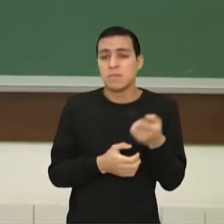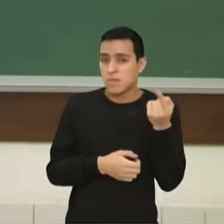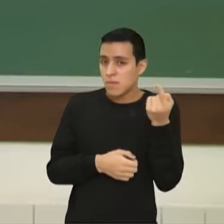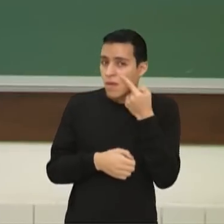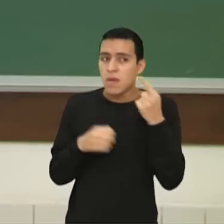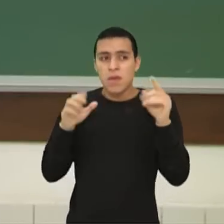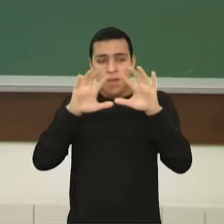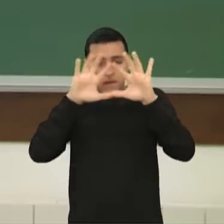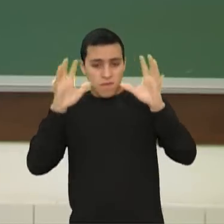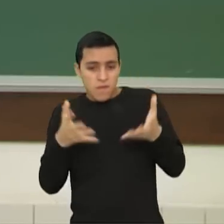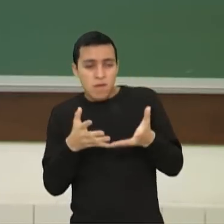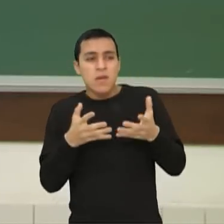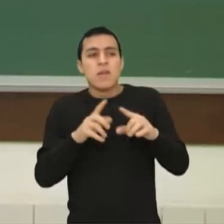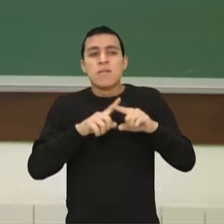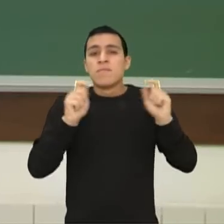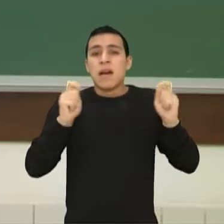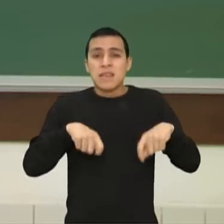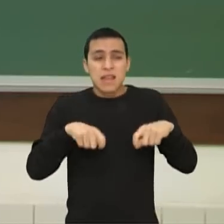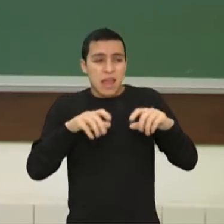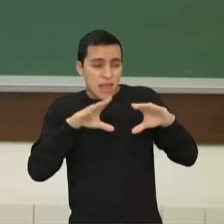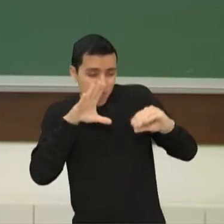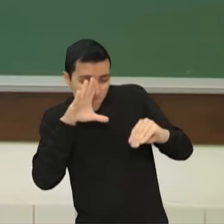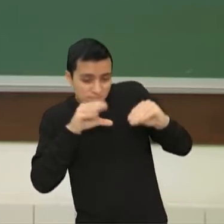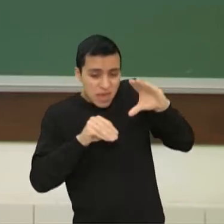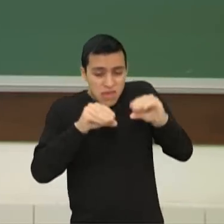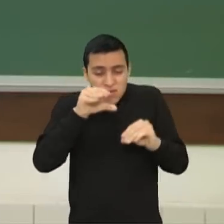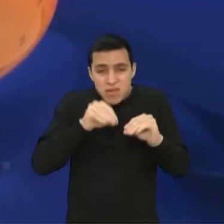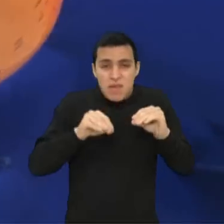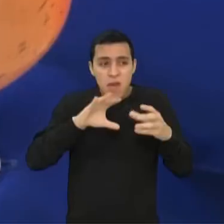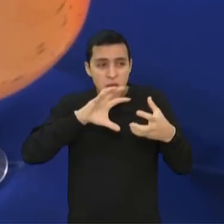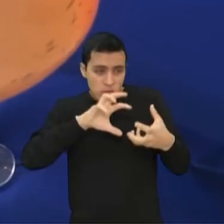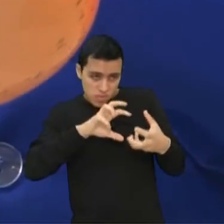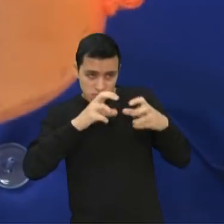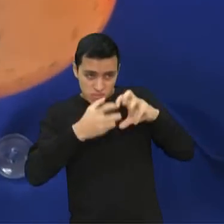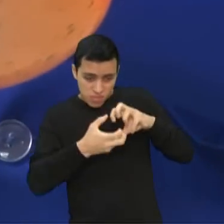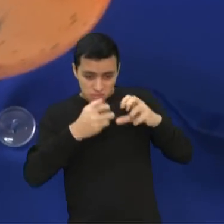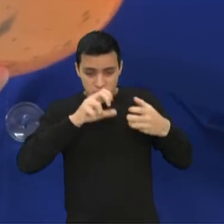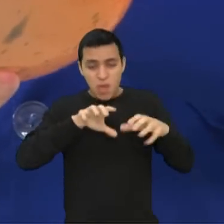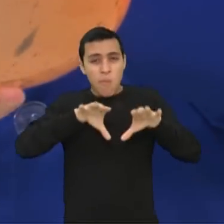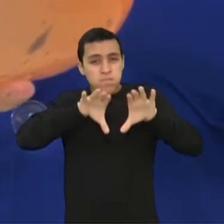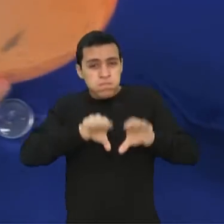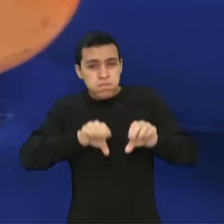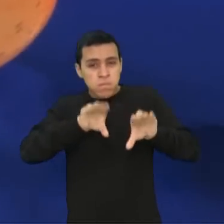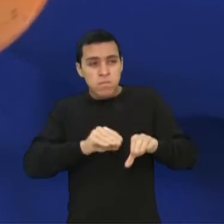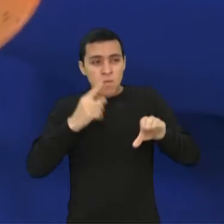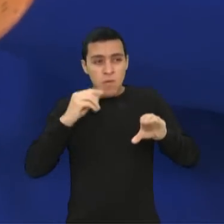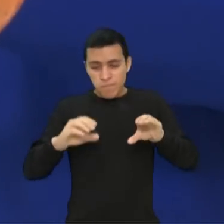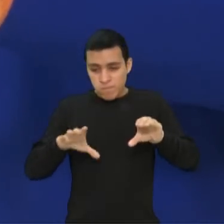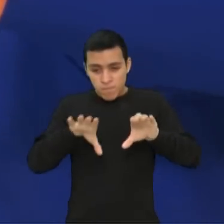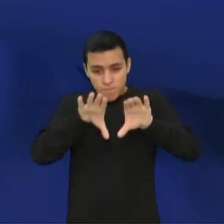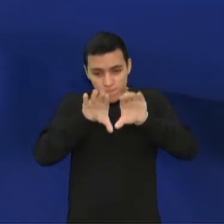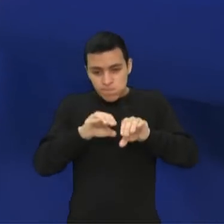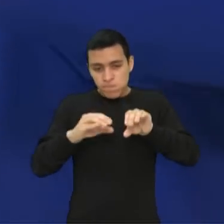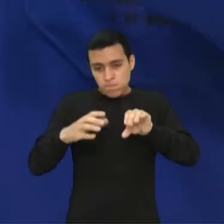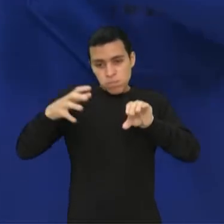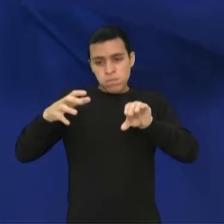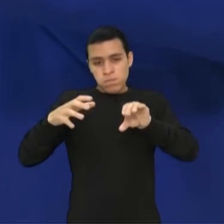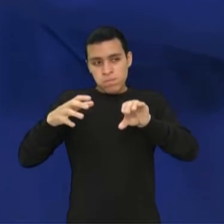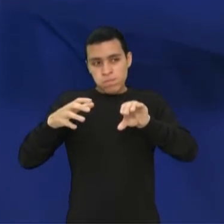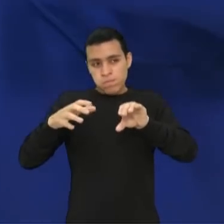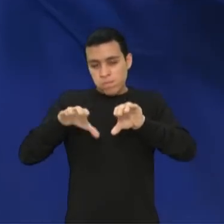a forma, mas eu consigo moldar. Então, se eu aperto, percebam que ela fica um pouco